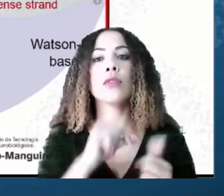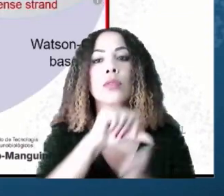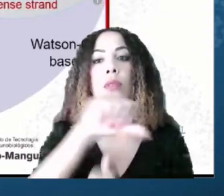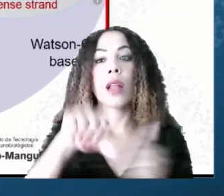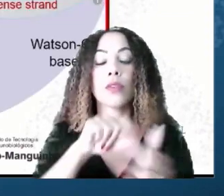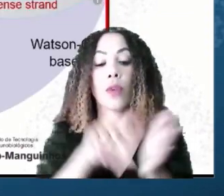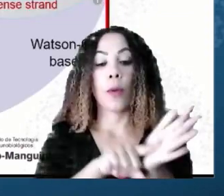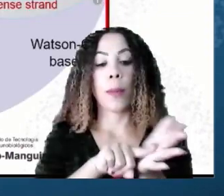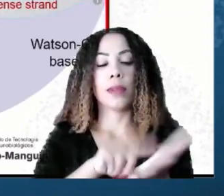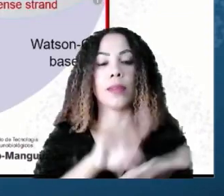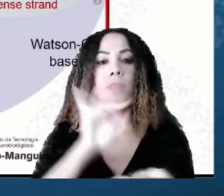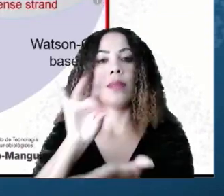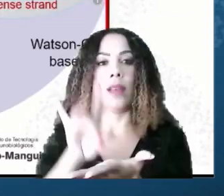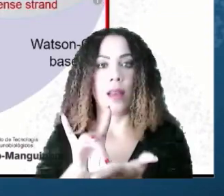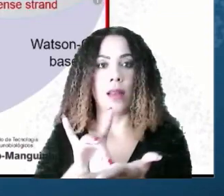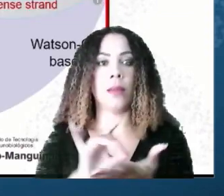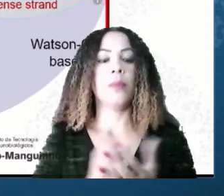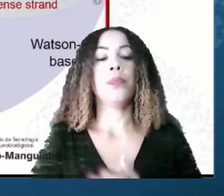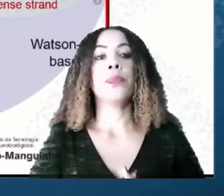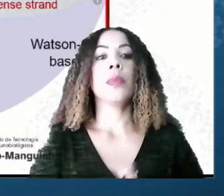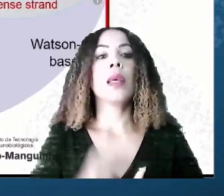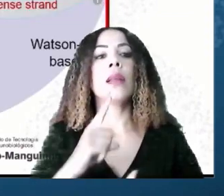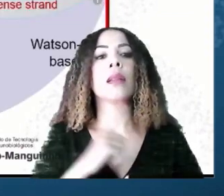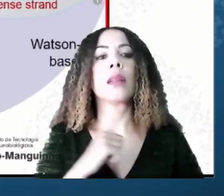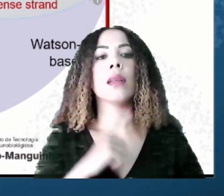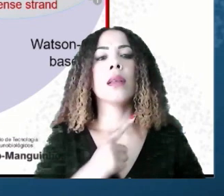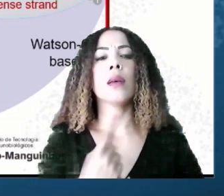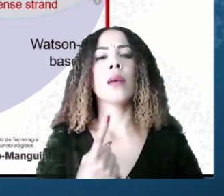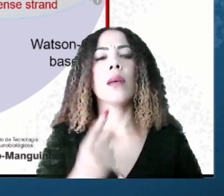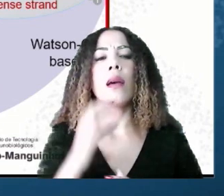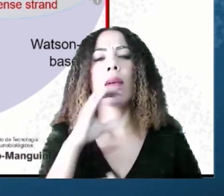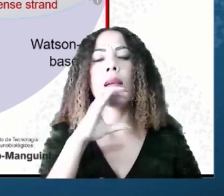pesquisas em realidade. Tem